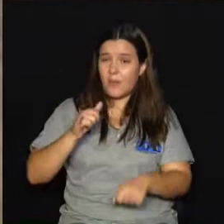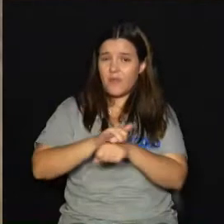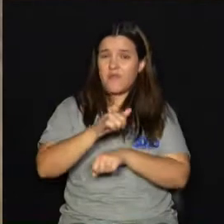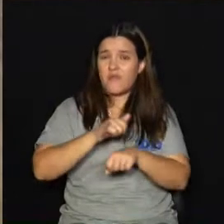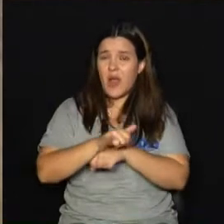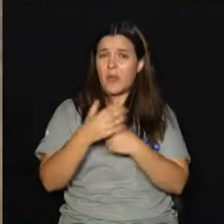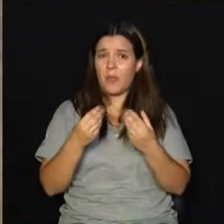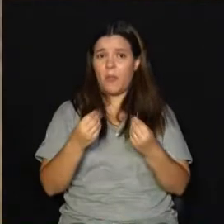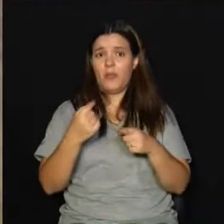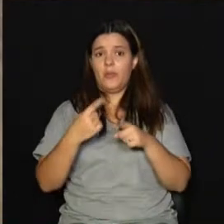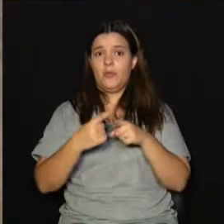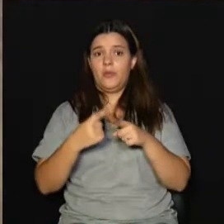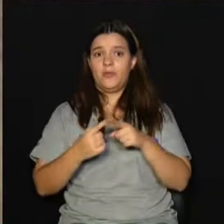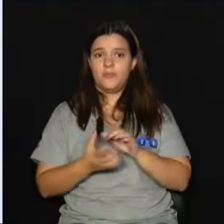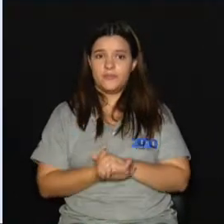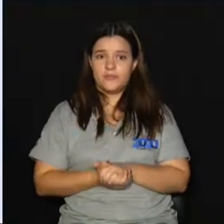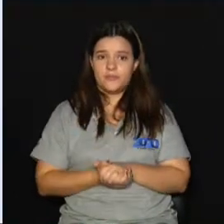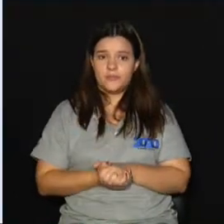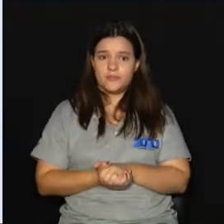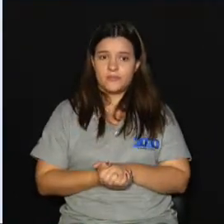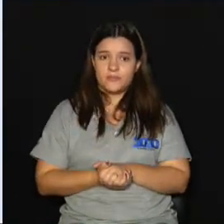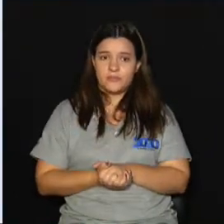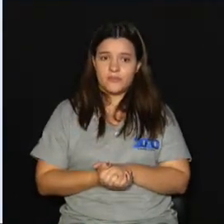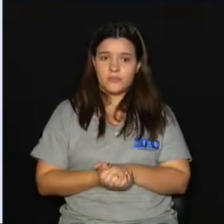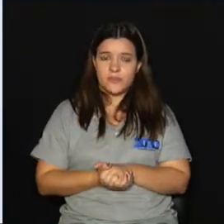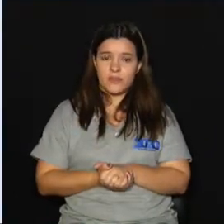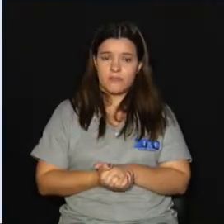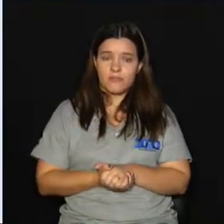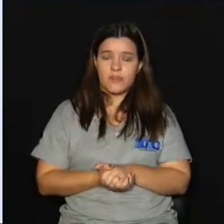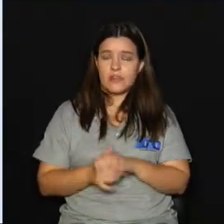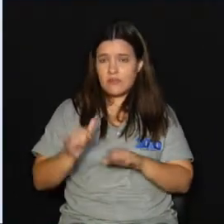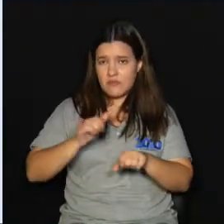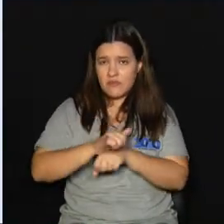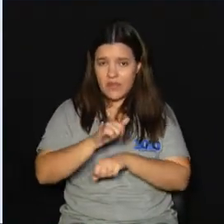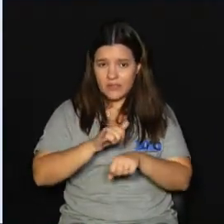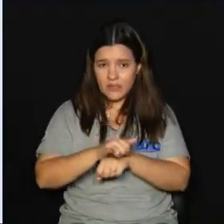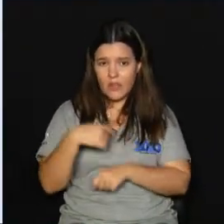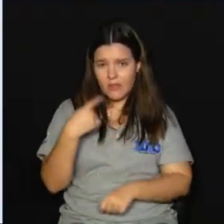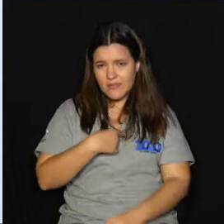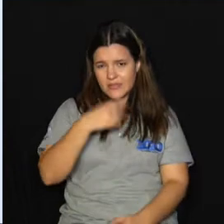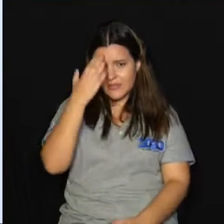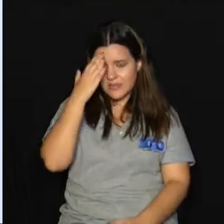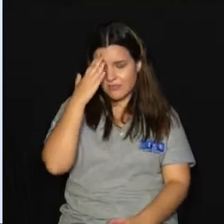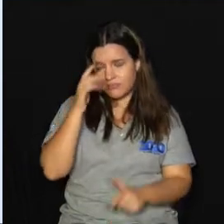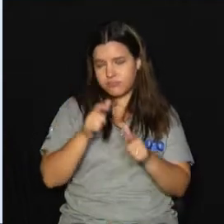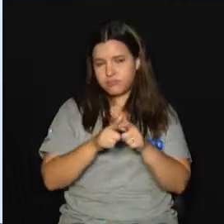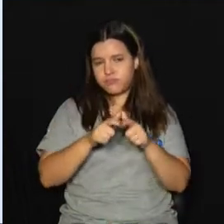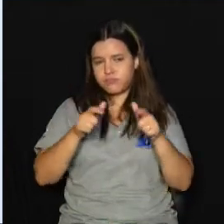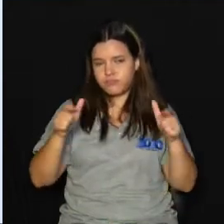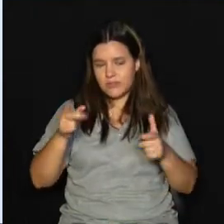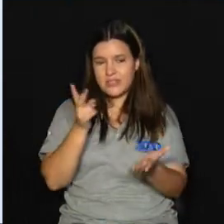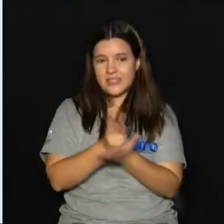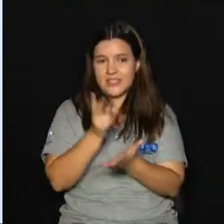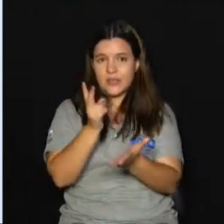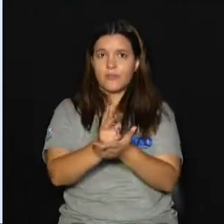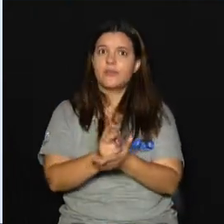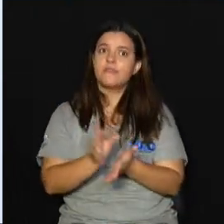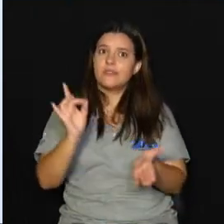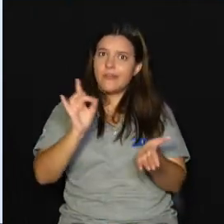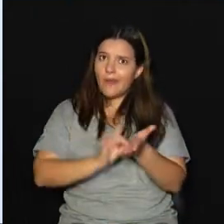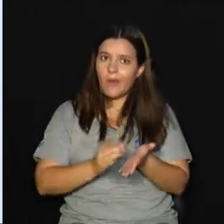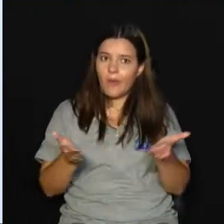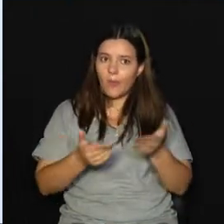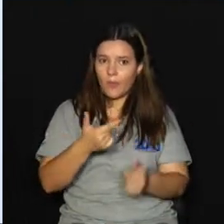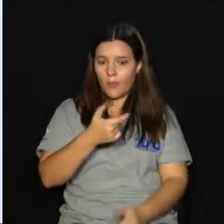turno? A abstenção a gente espera que ela aumente, né? Isso é frequente, mas de fato esse ano